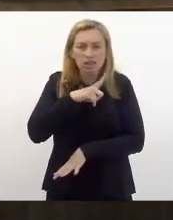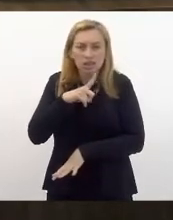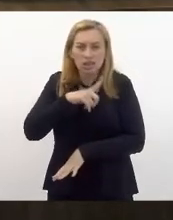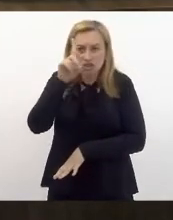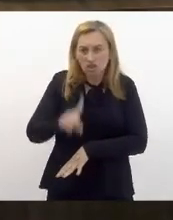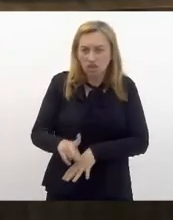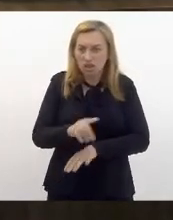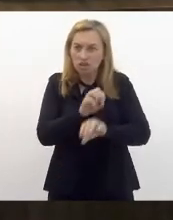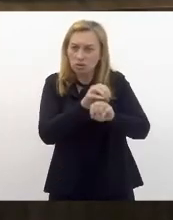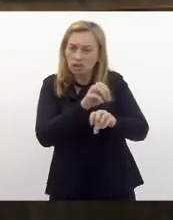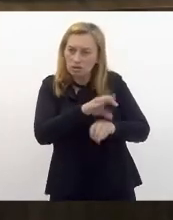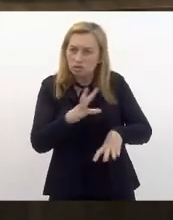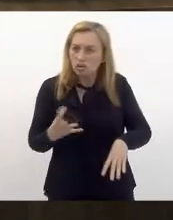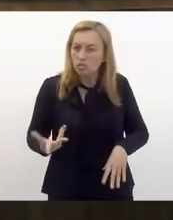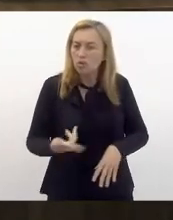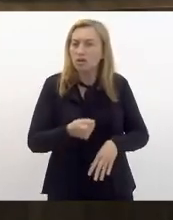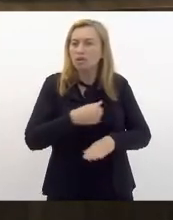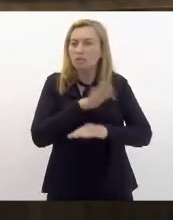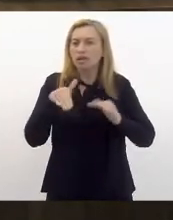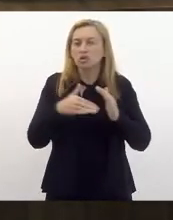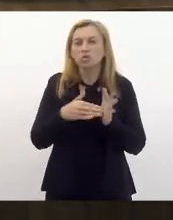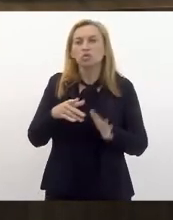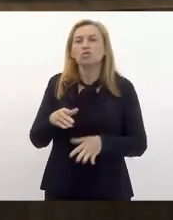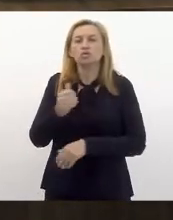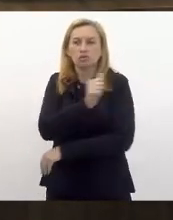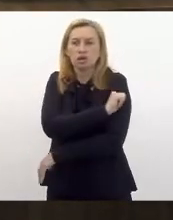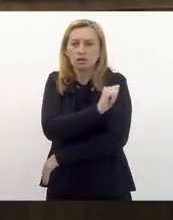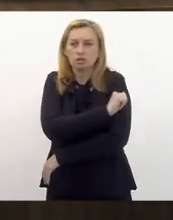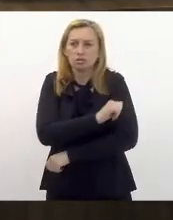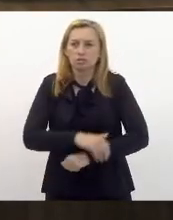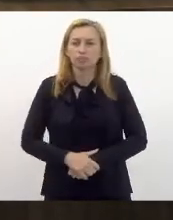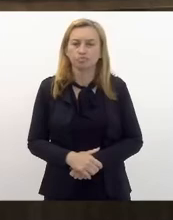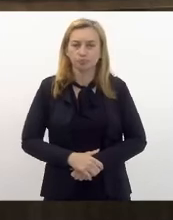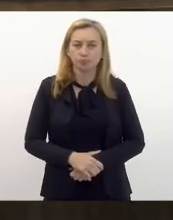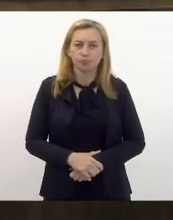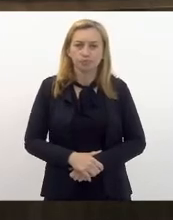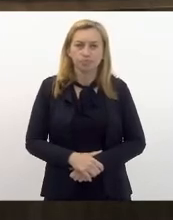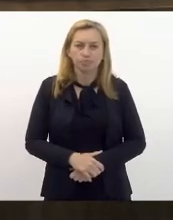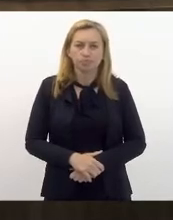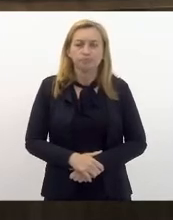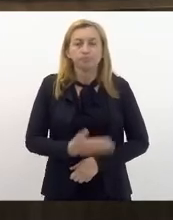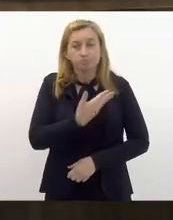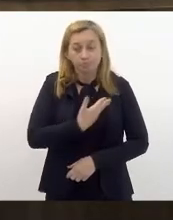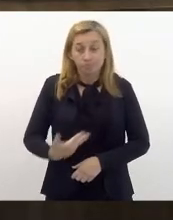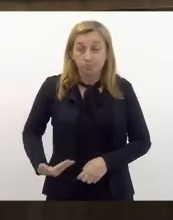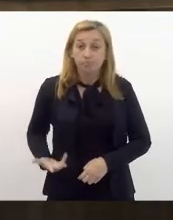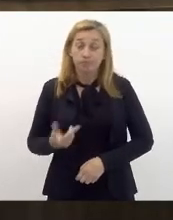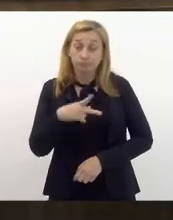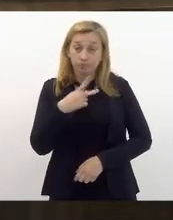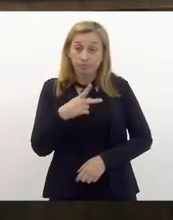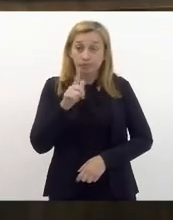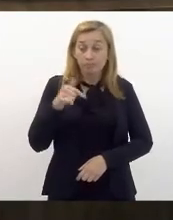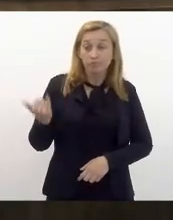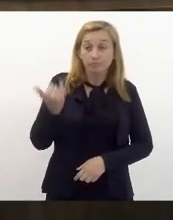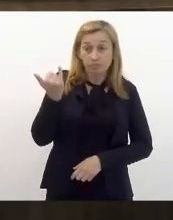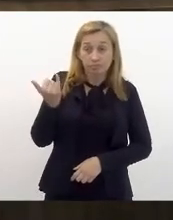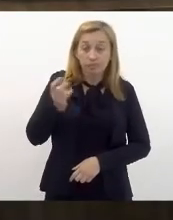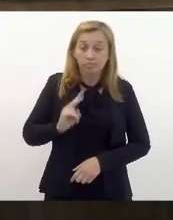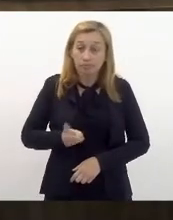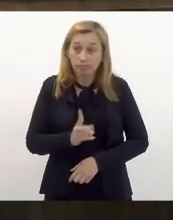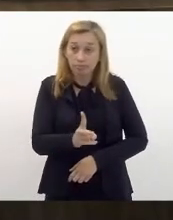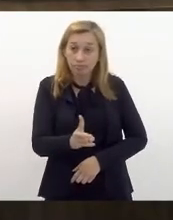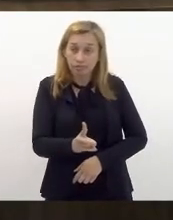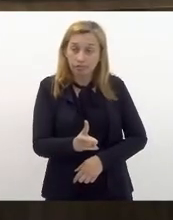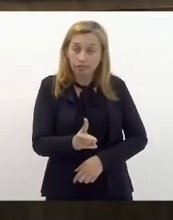à educação de qualidade para todos os nossos estudantes E aí como o governo colocou que achava importante manter